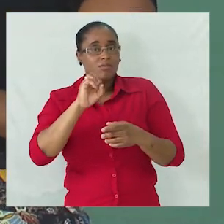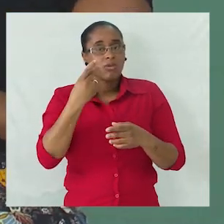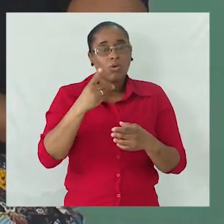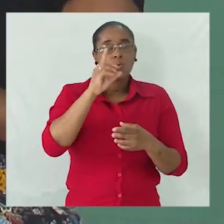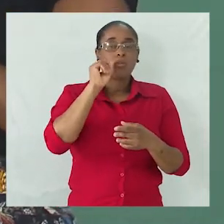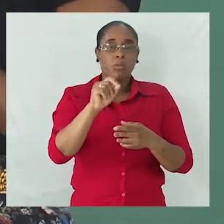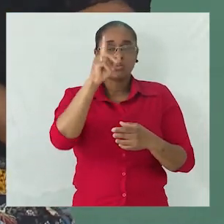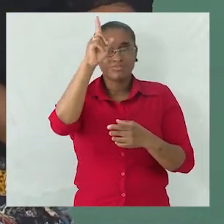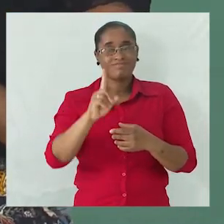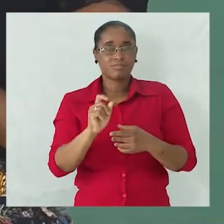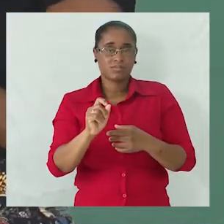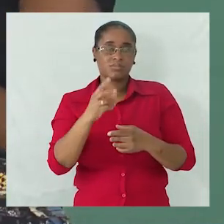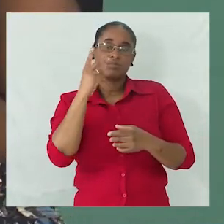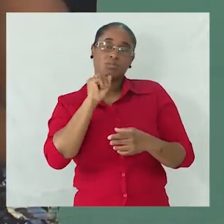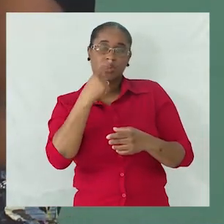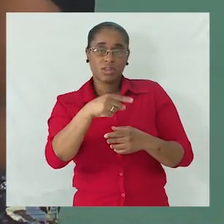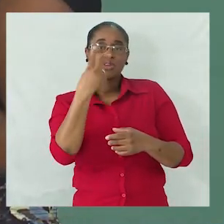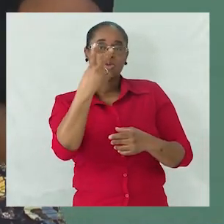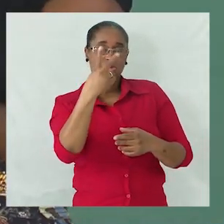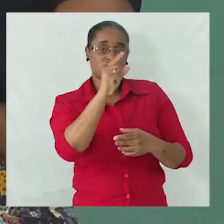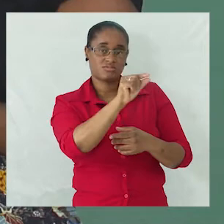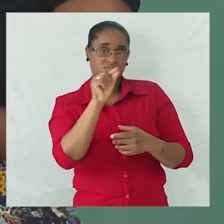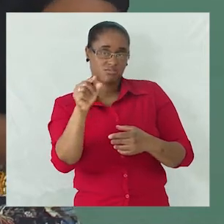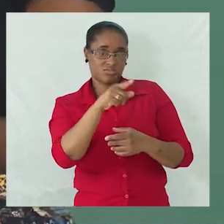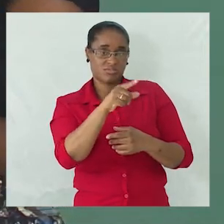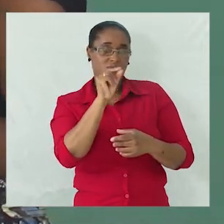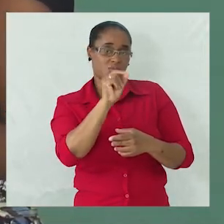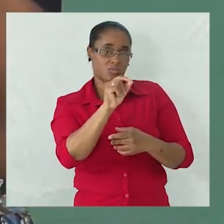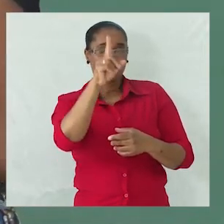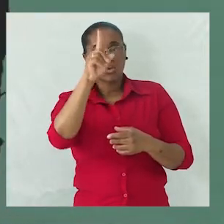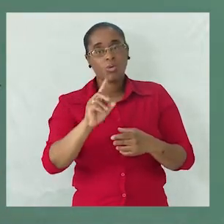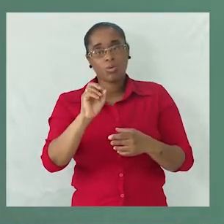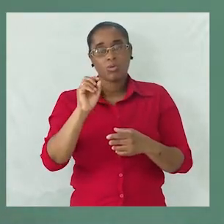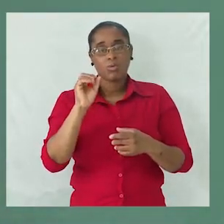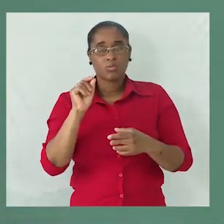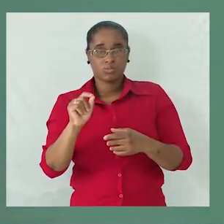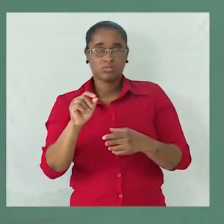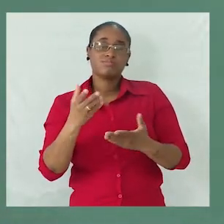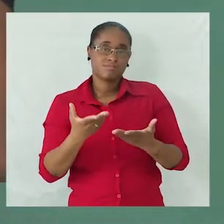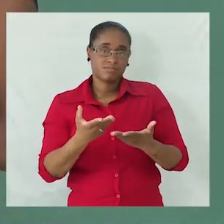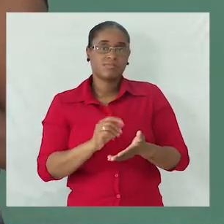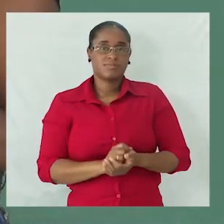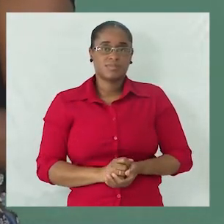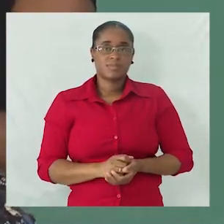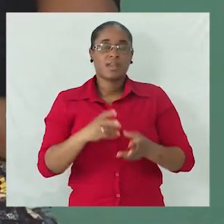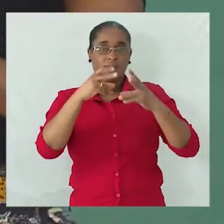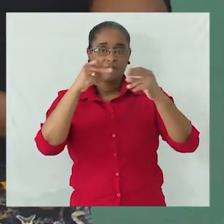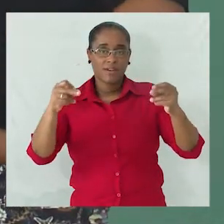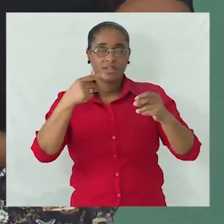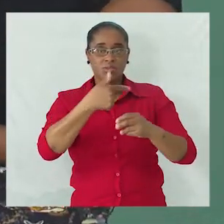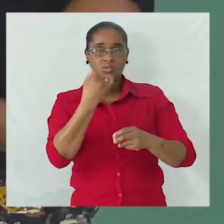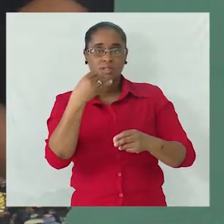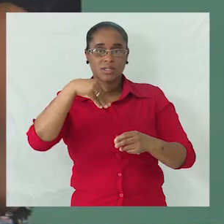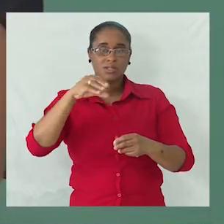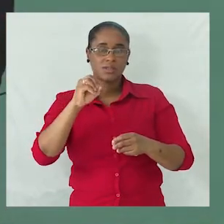exclamação, ou uma ou outra sinalização. A frase do tipo exclamativo é